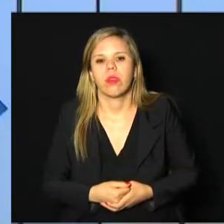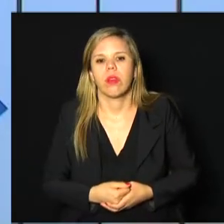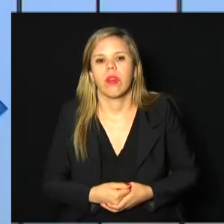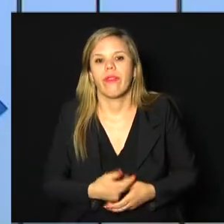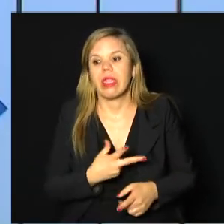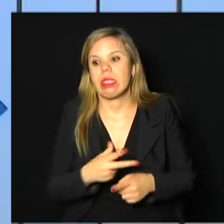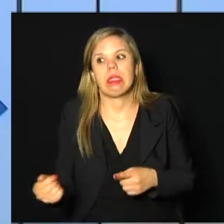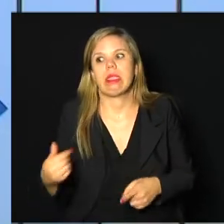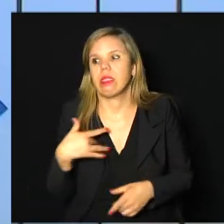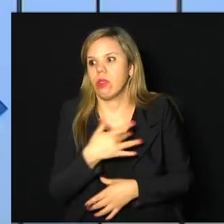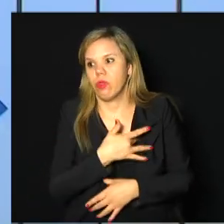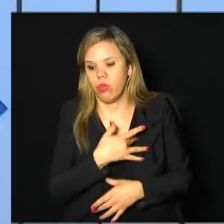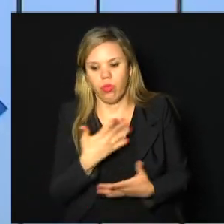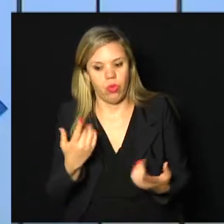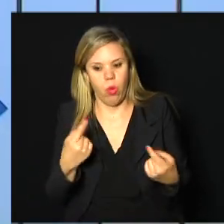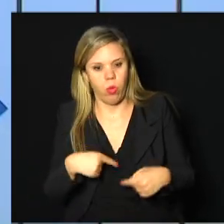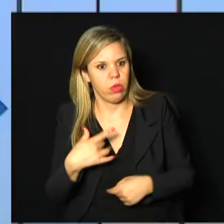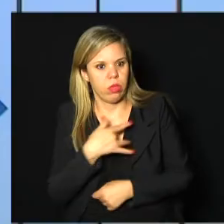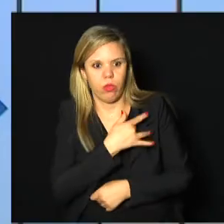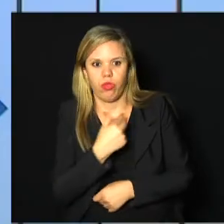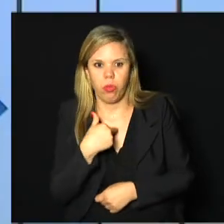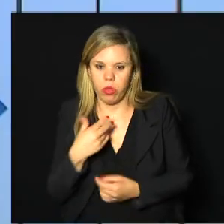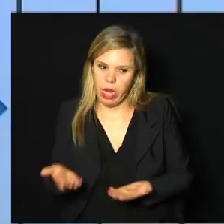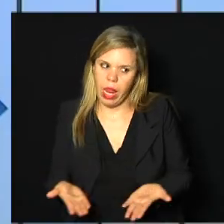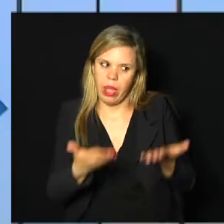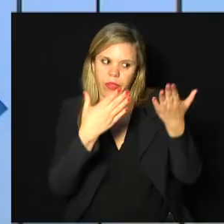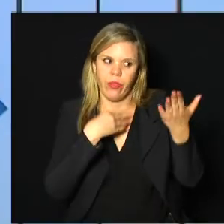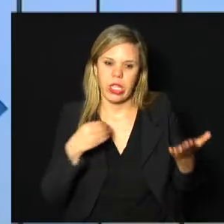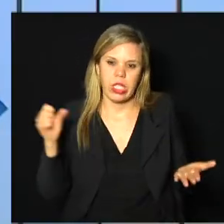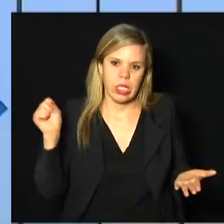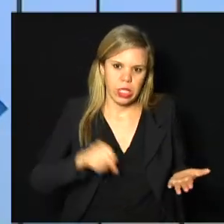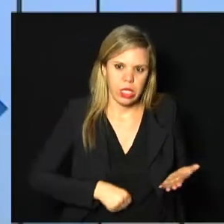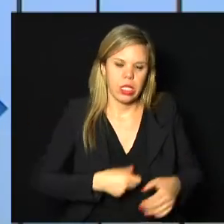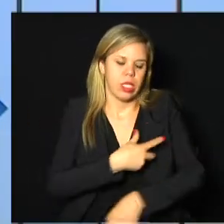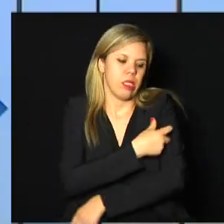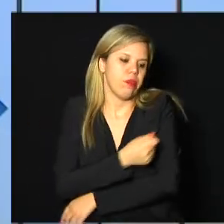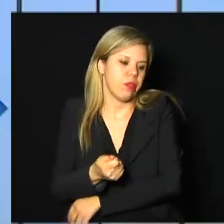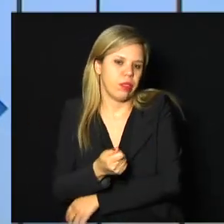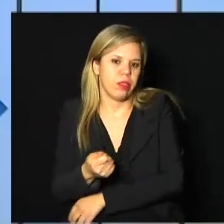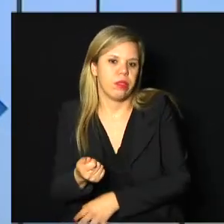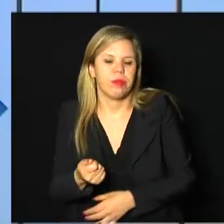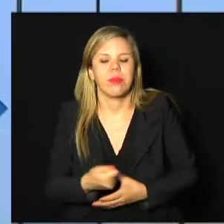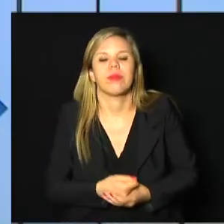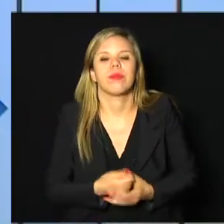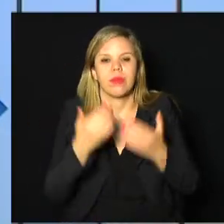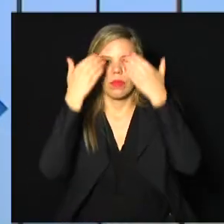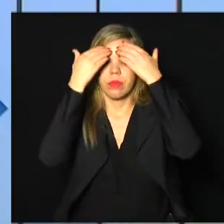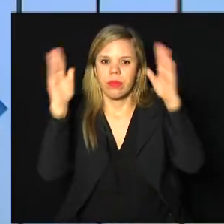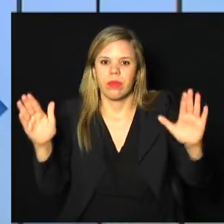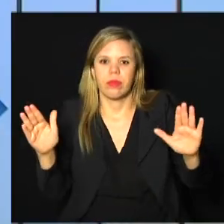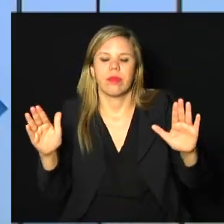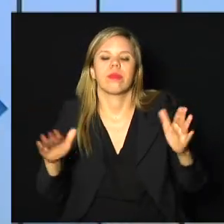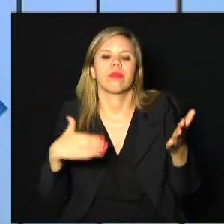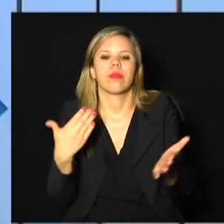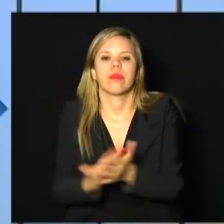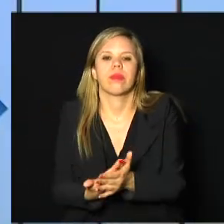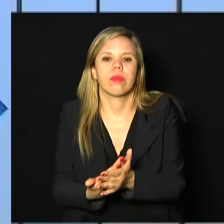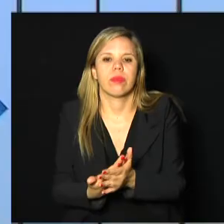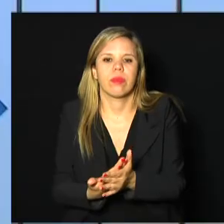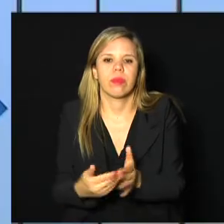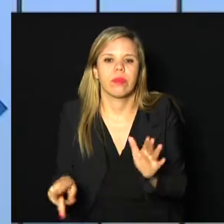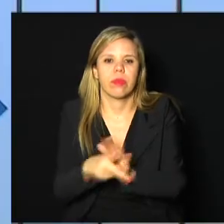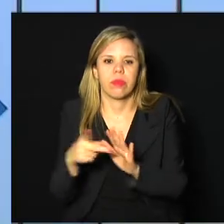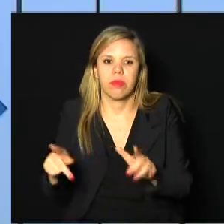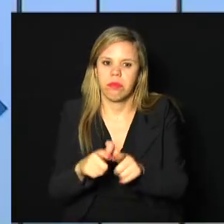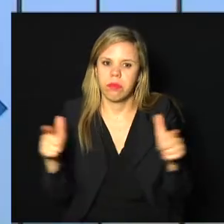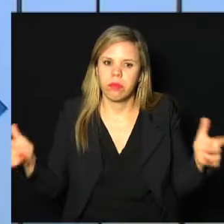vencerem em prol da saúde, né? Contra a saúde. Então, tem que levar os filhos, sim, para vacinar e abrir a cabeça aí até em prol